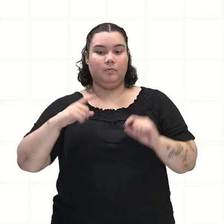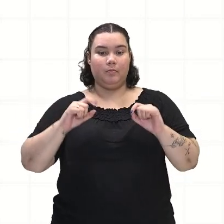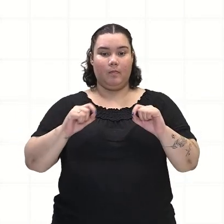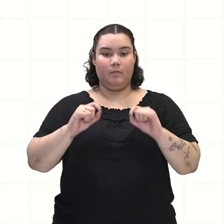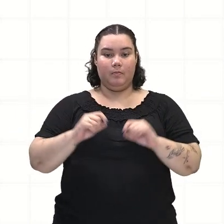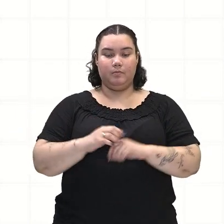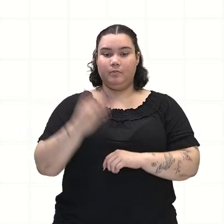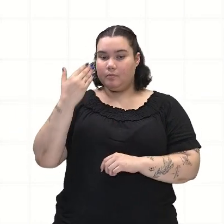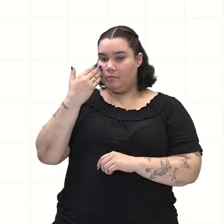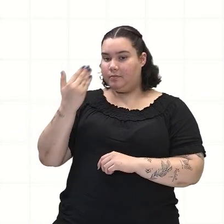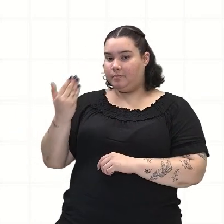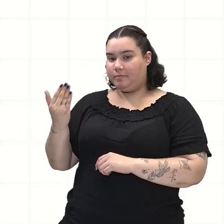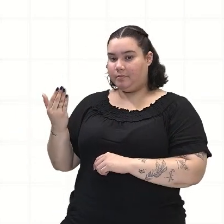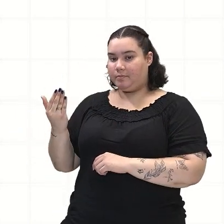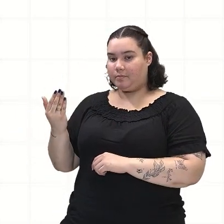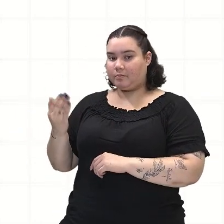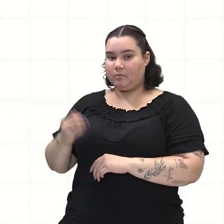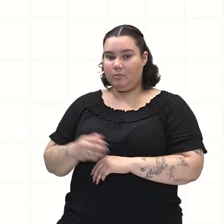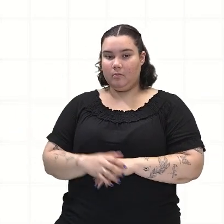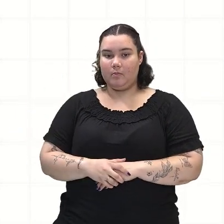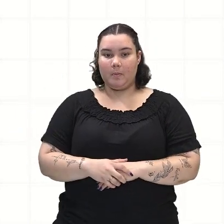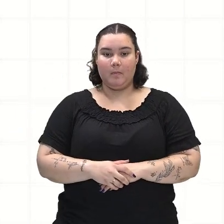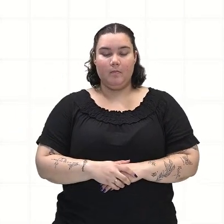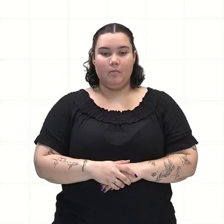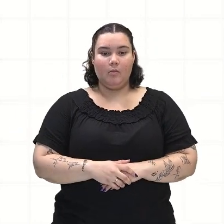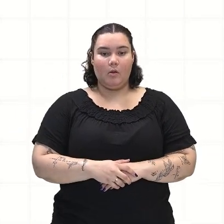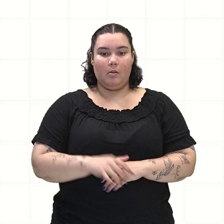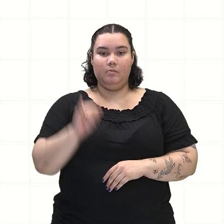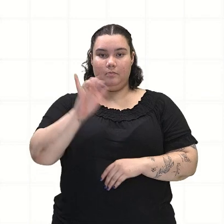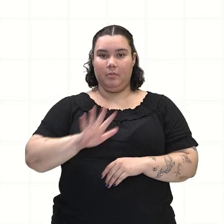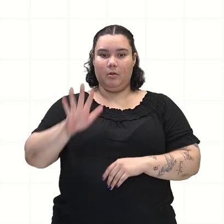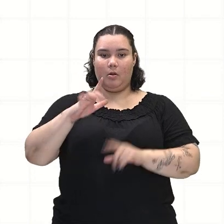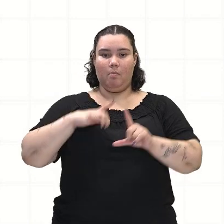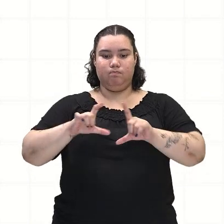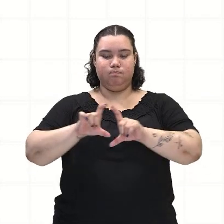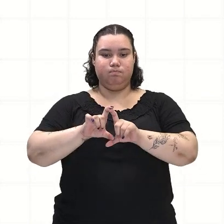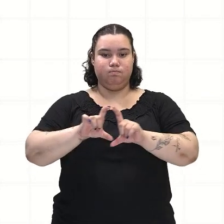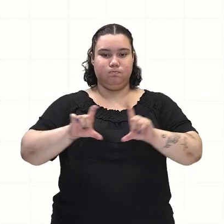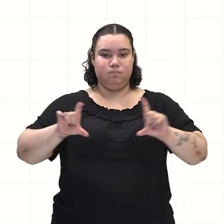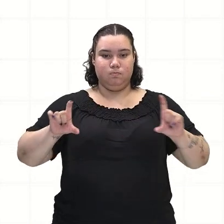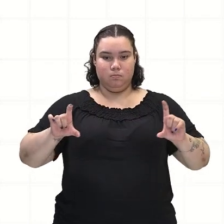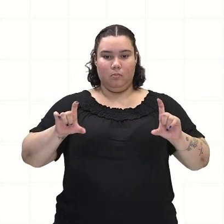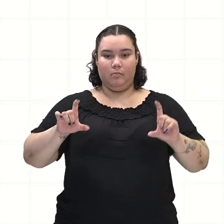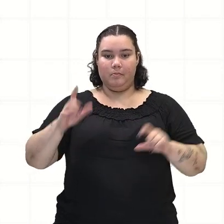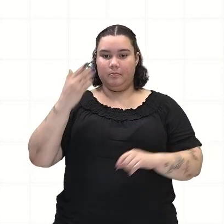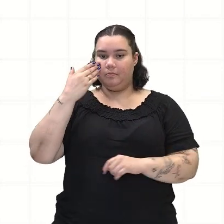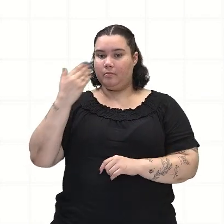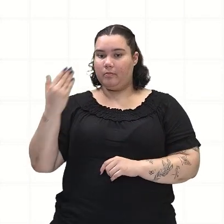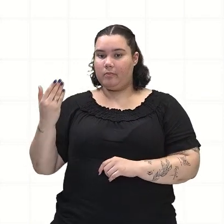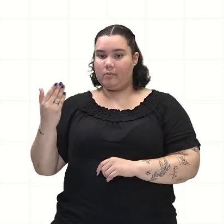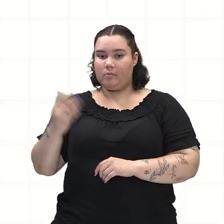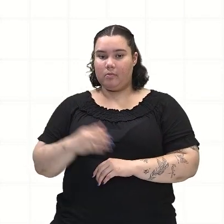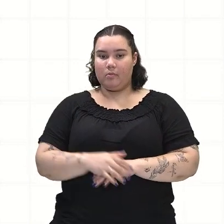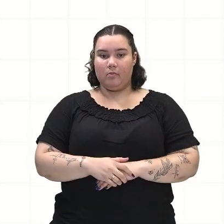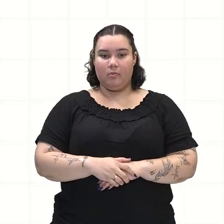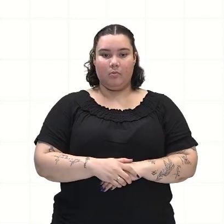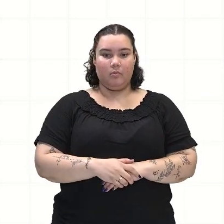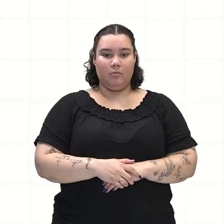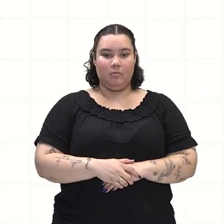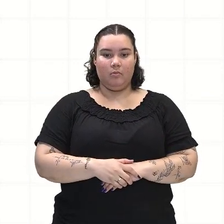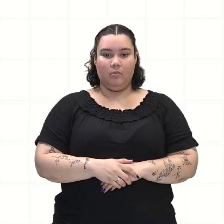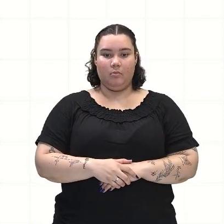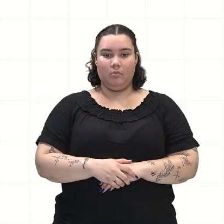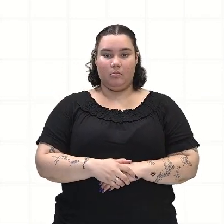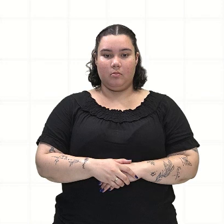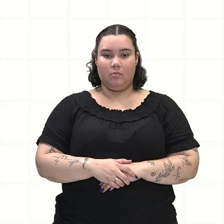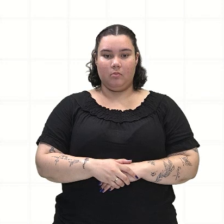aqui de mais ou menos um prisma, né? Então, imagina aqui, eu sou péssimo em desenho,